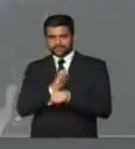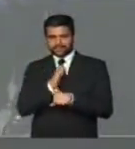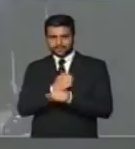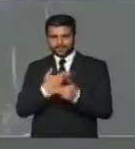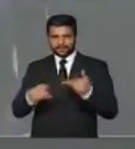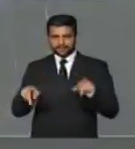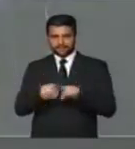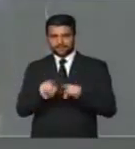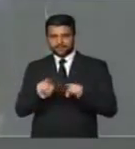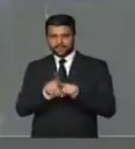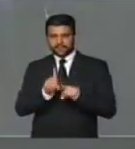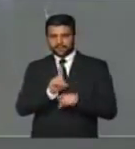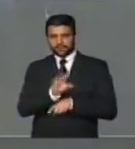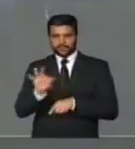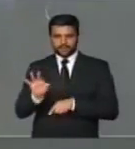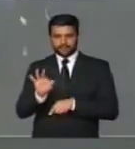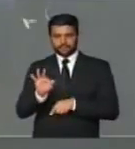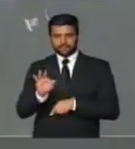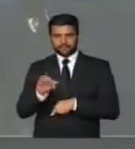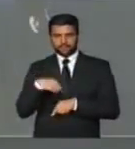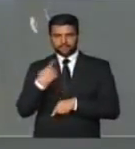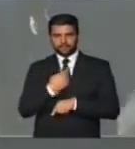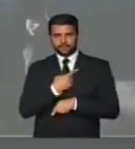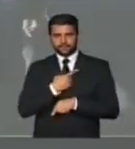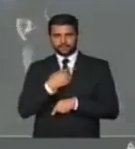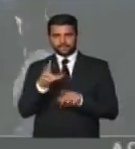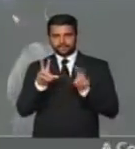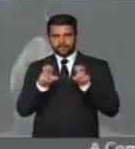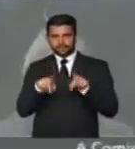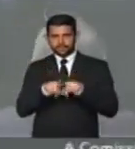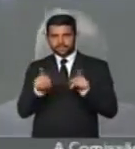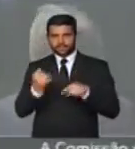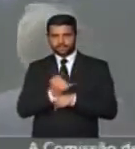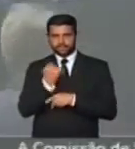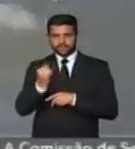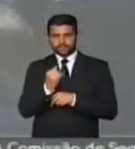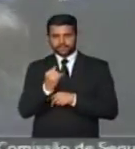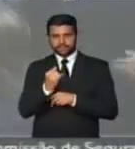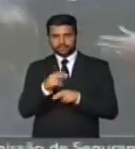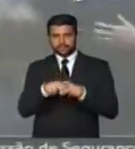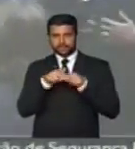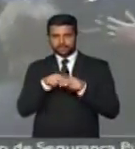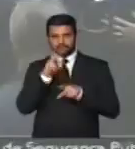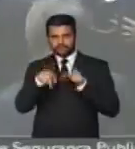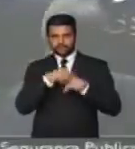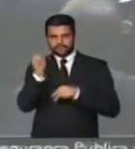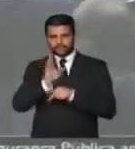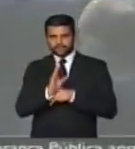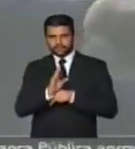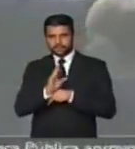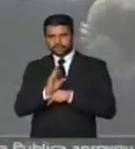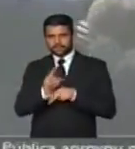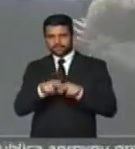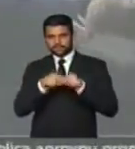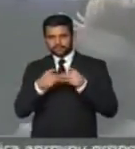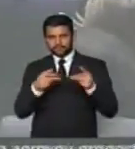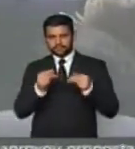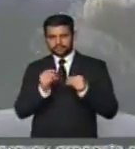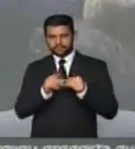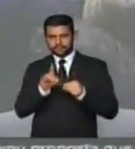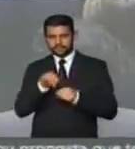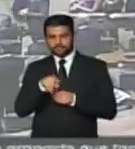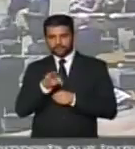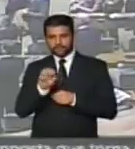estados, também ao Distrito Federal, e tem assuntos de grande importância para o povo brasileiro. Dessa forma,